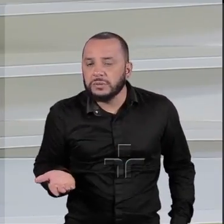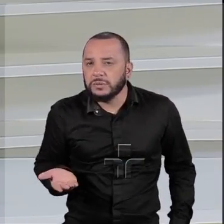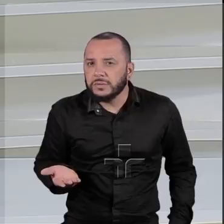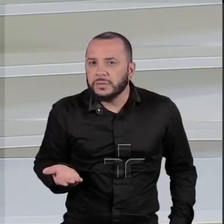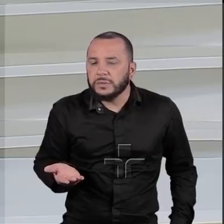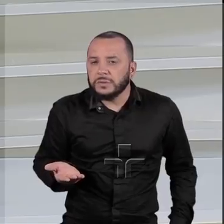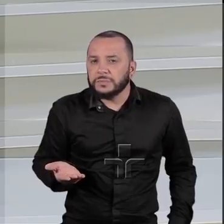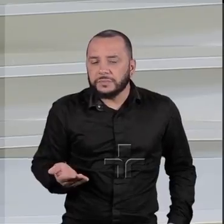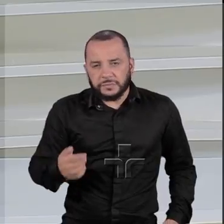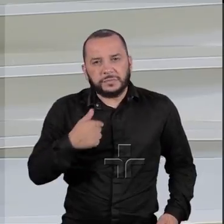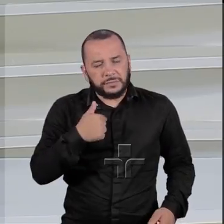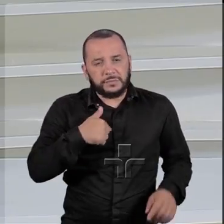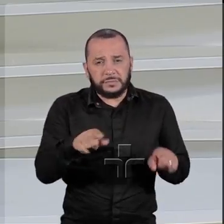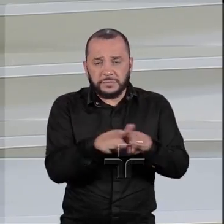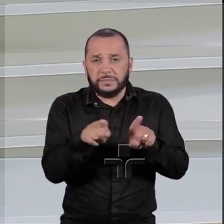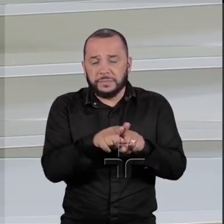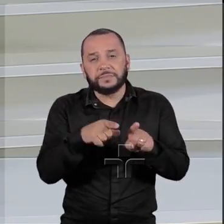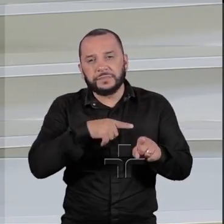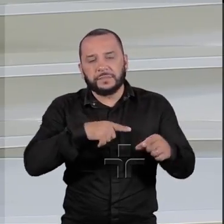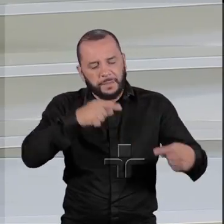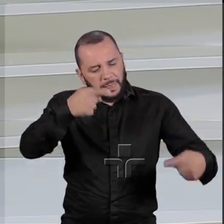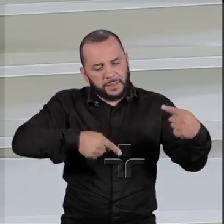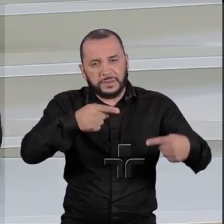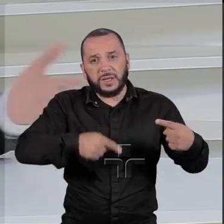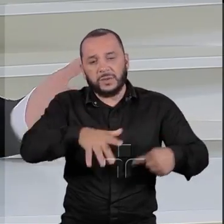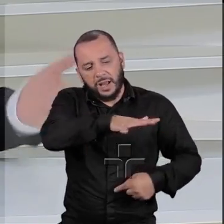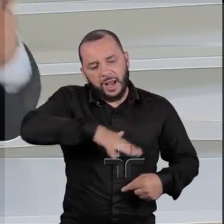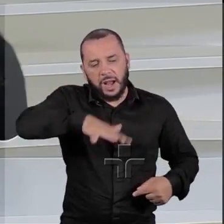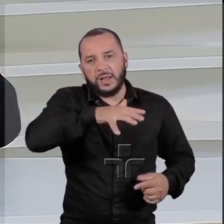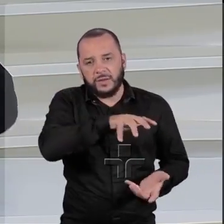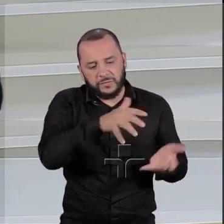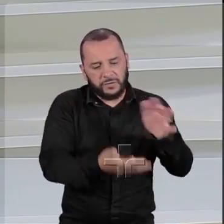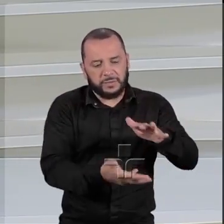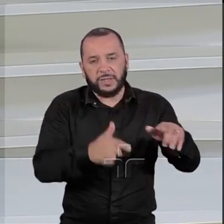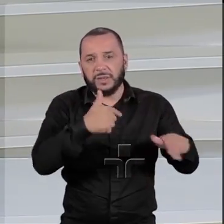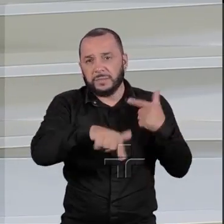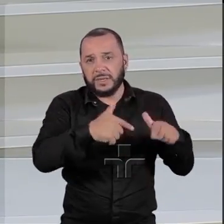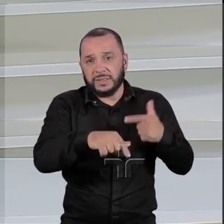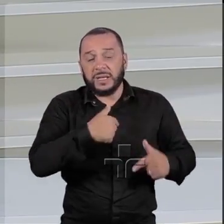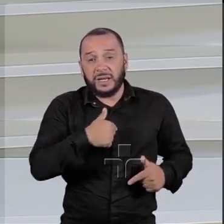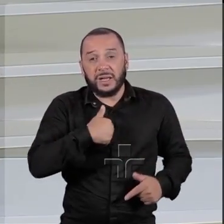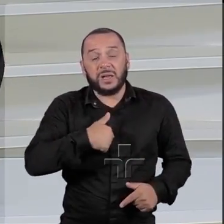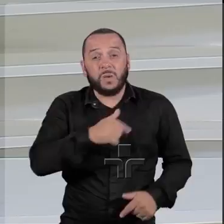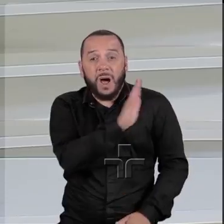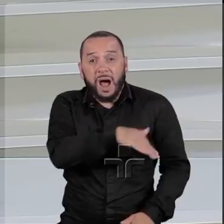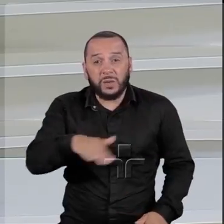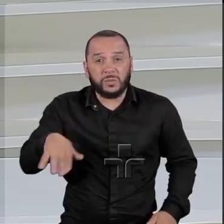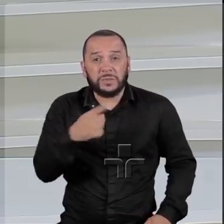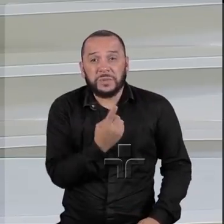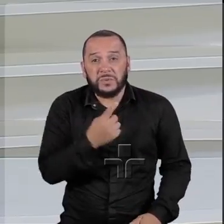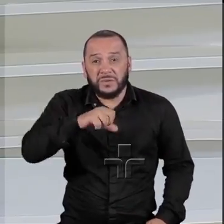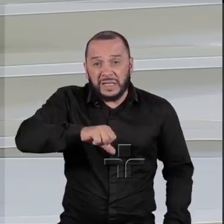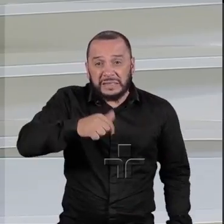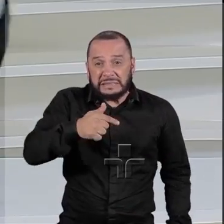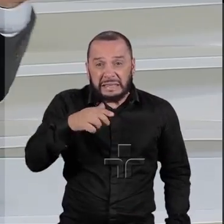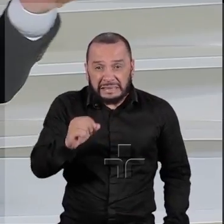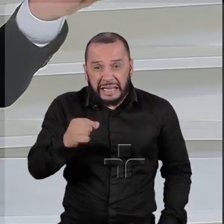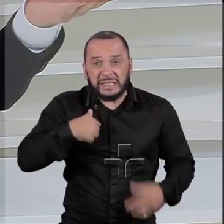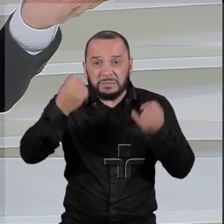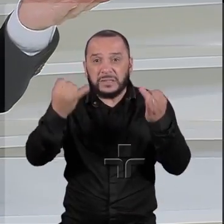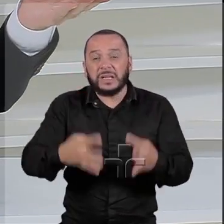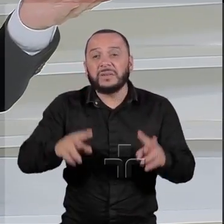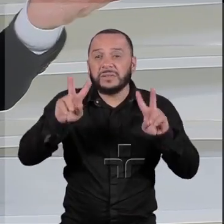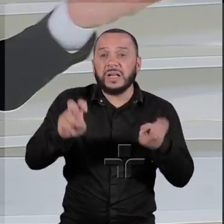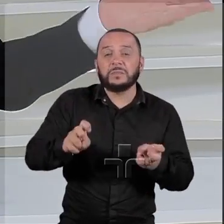é assodada a discussão da reforma trabalhista. Desde que eu era estudante, em 1970 se falava de